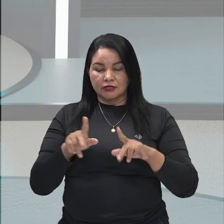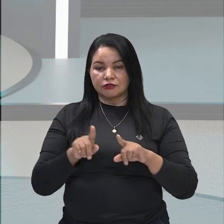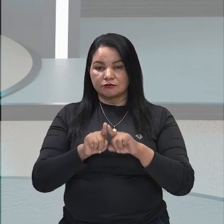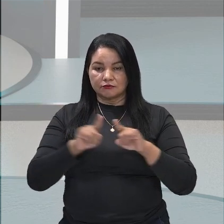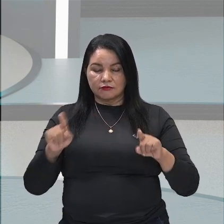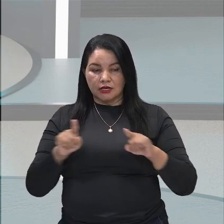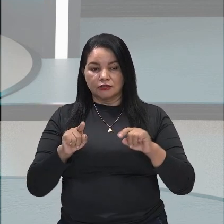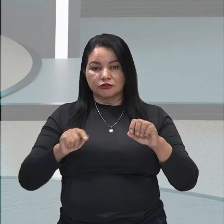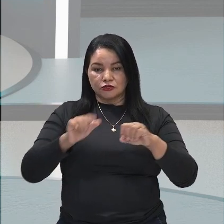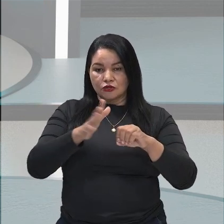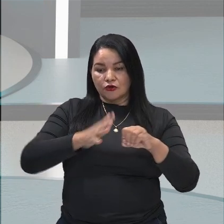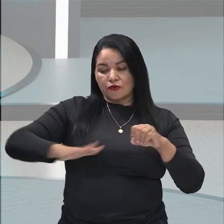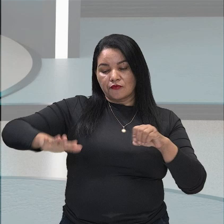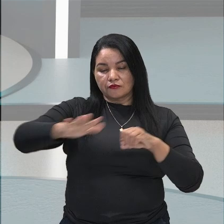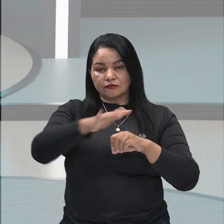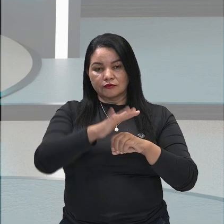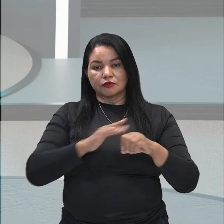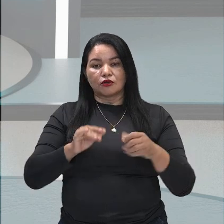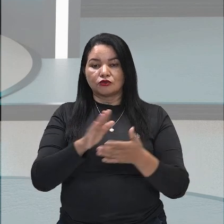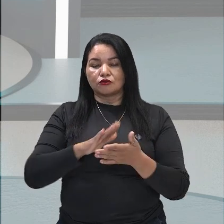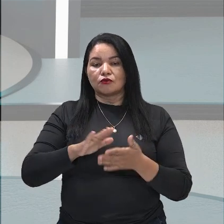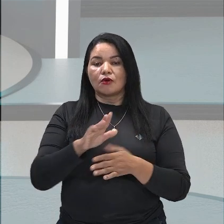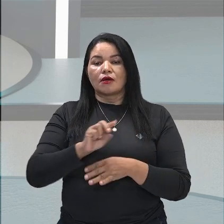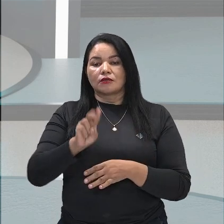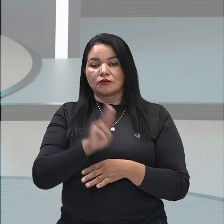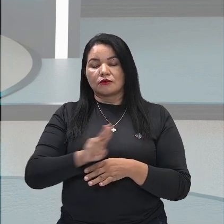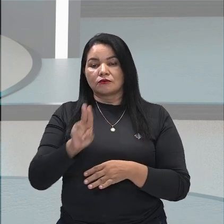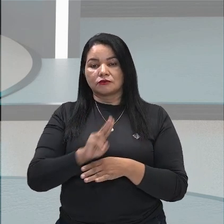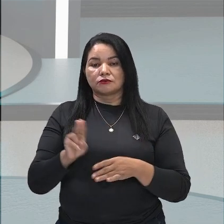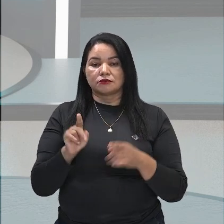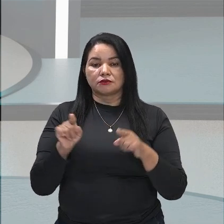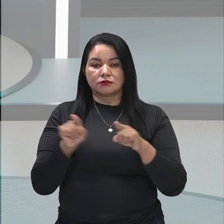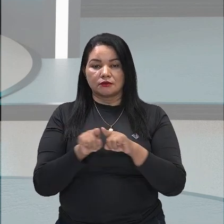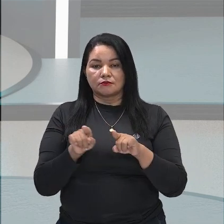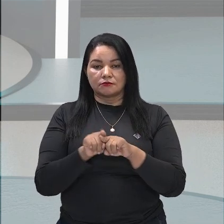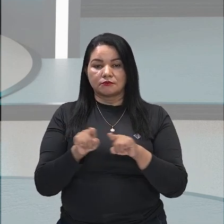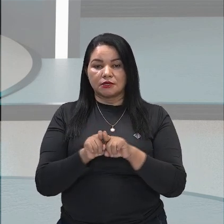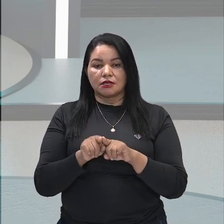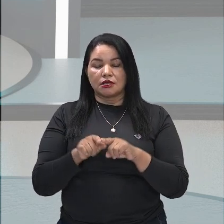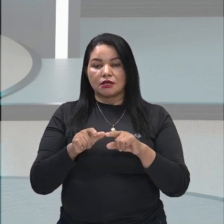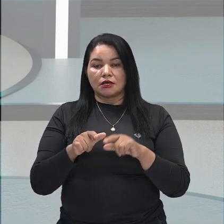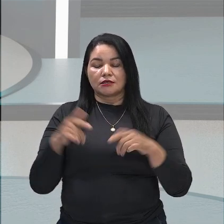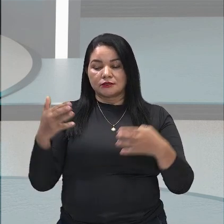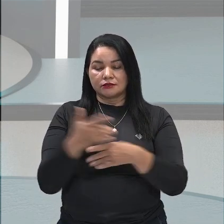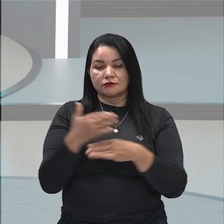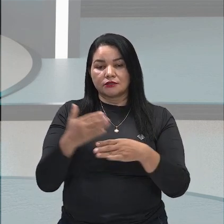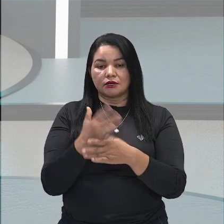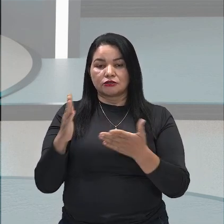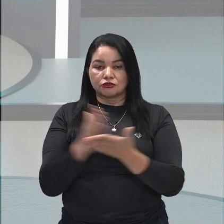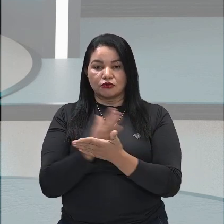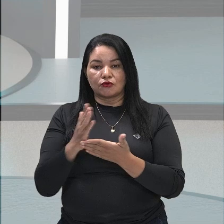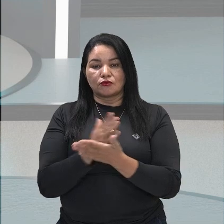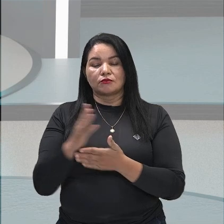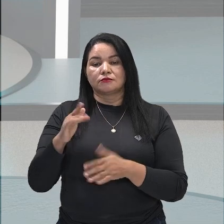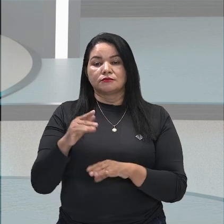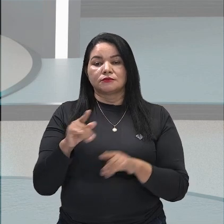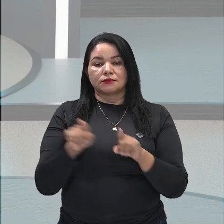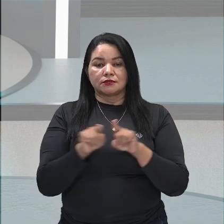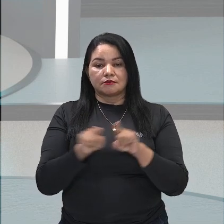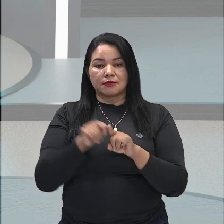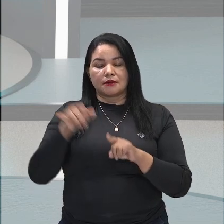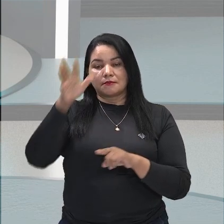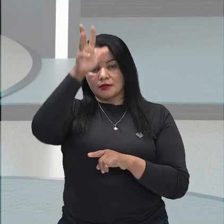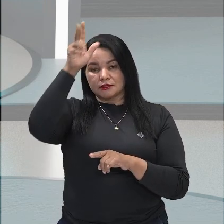de forma feminina. Nombres de ciudad, como Barcelona, Bilbao, Manaus e tudo